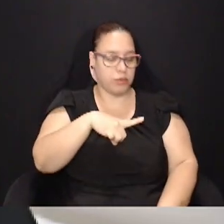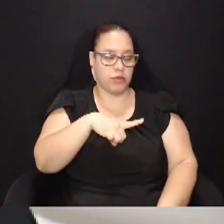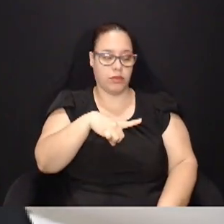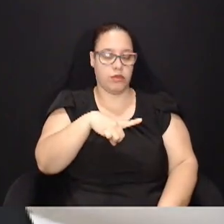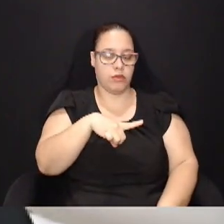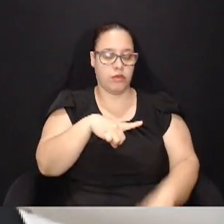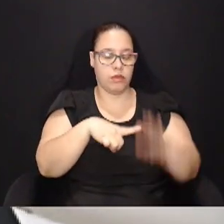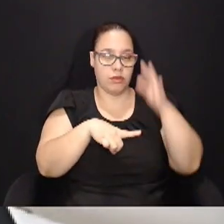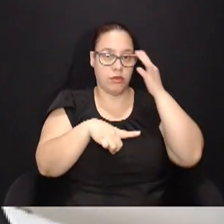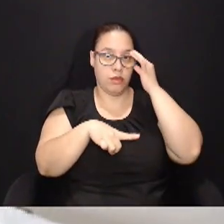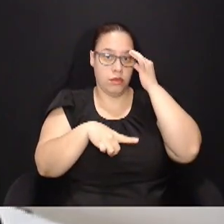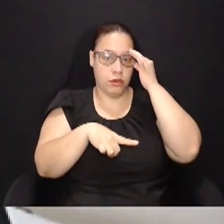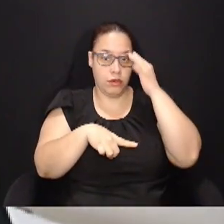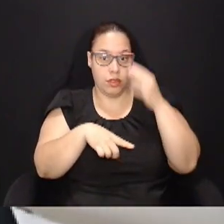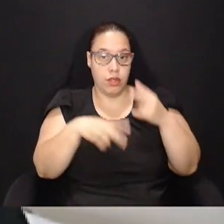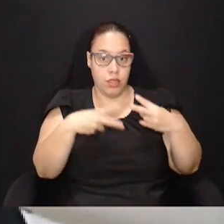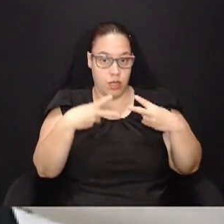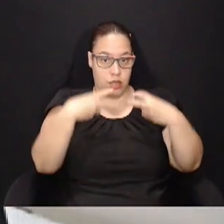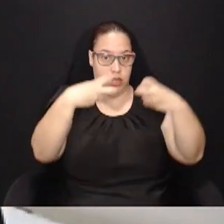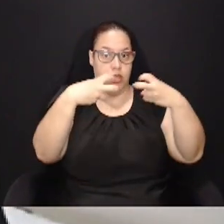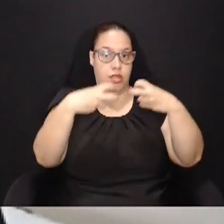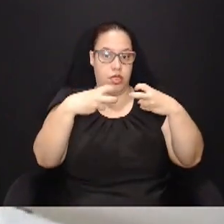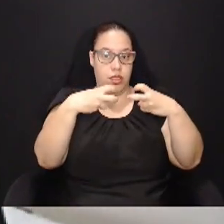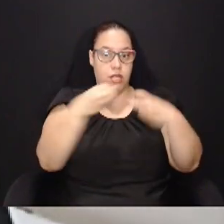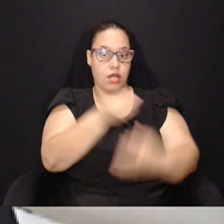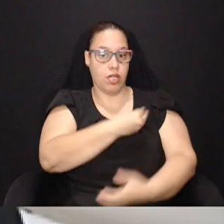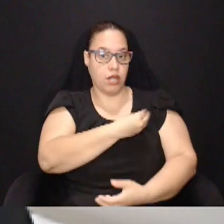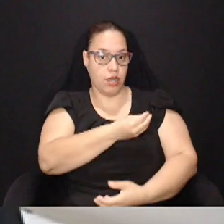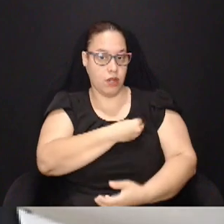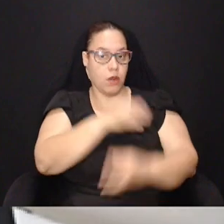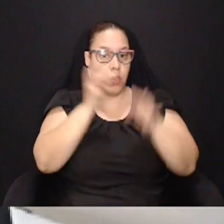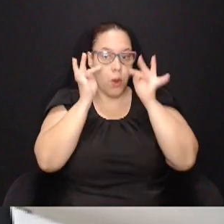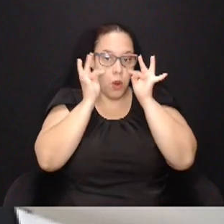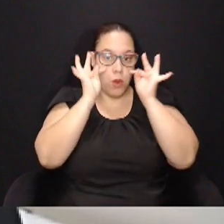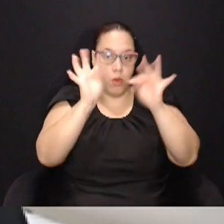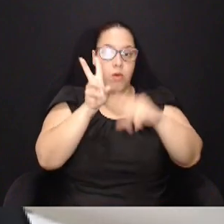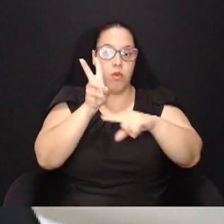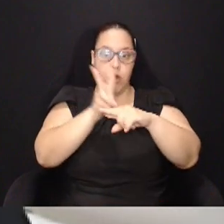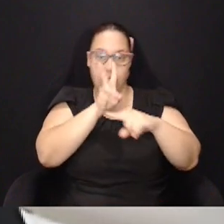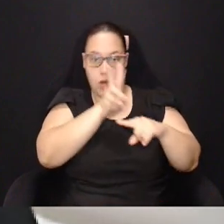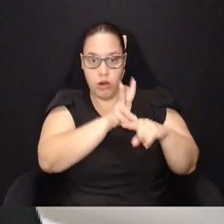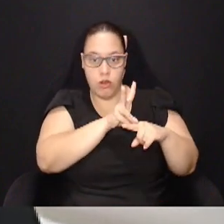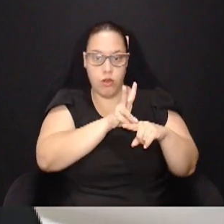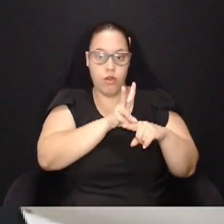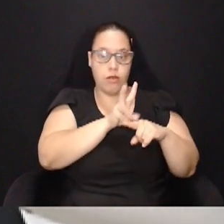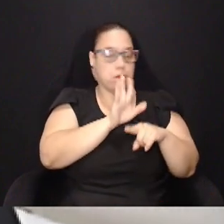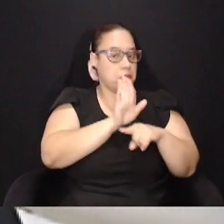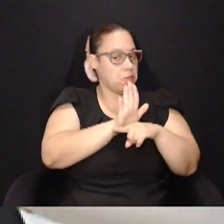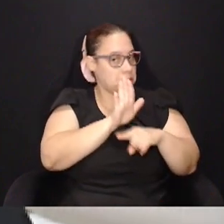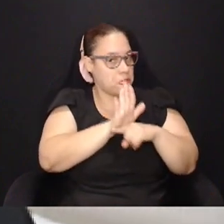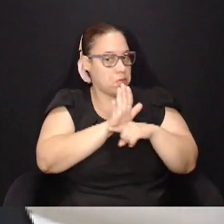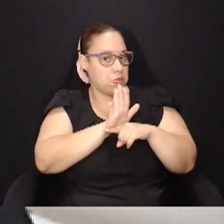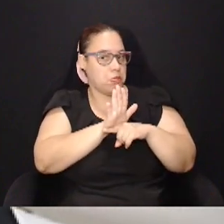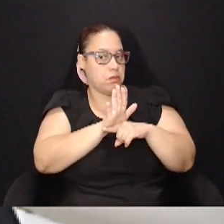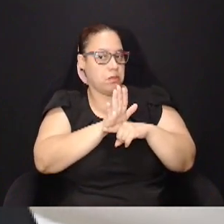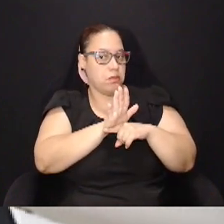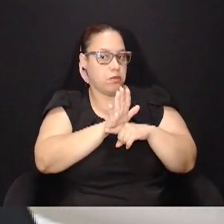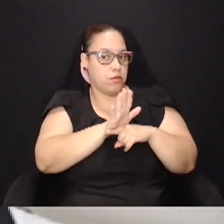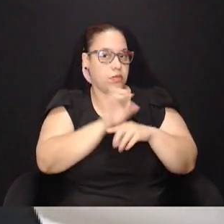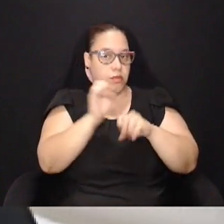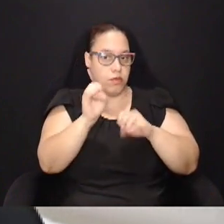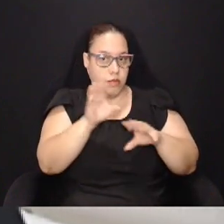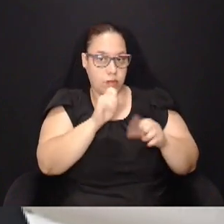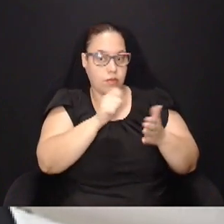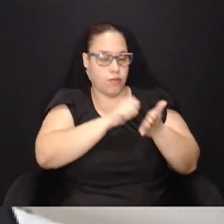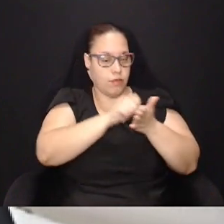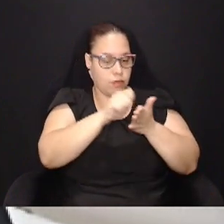eu preciso falar para o mundo o que eu passei para tentar ajudar alguém que eu hoje estou alfabetizando. Quando eu vi que